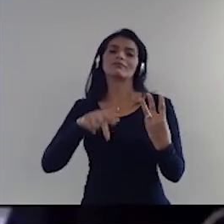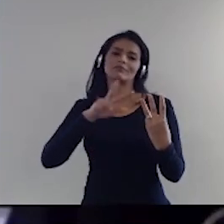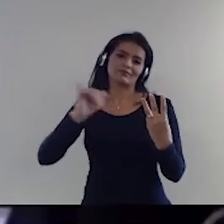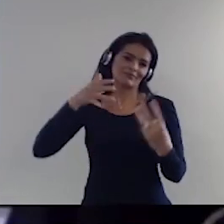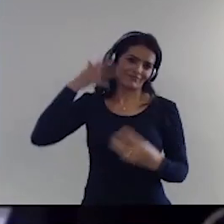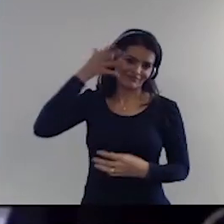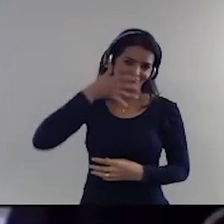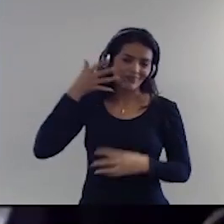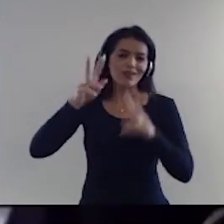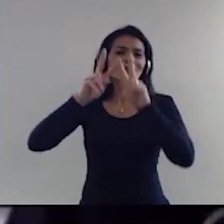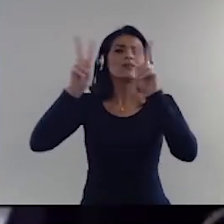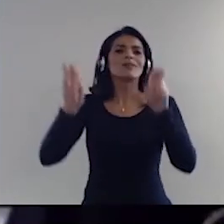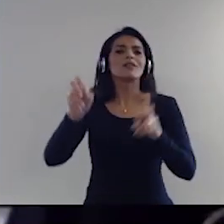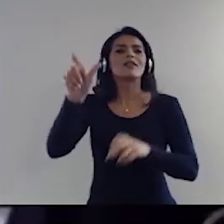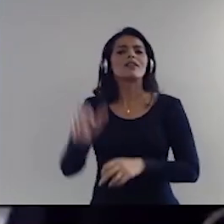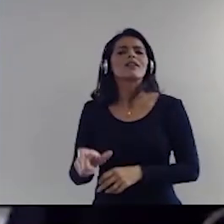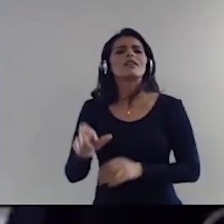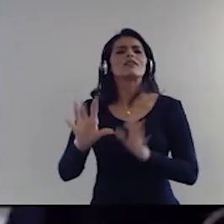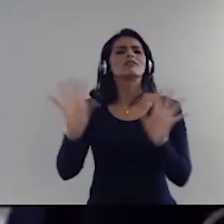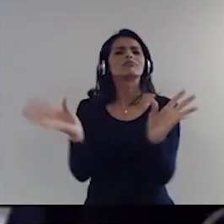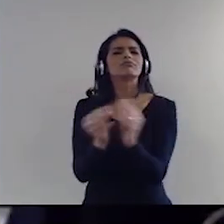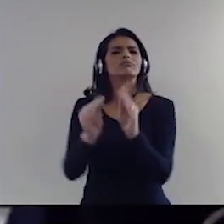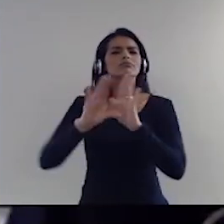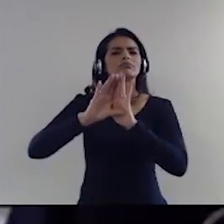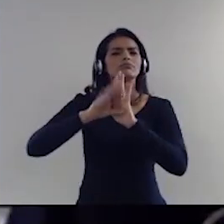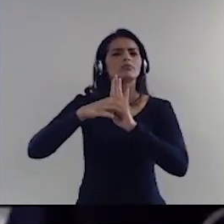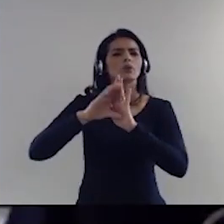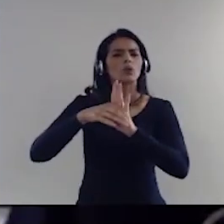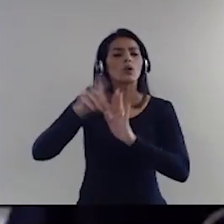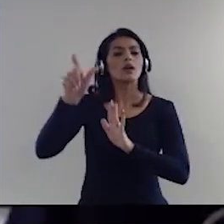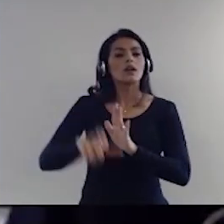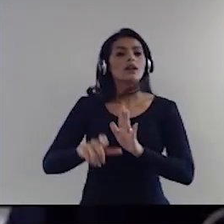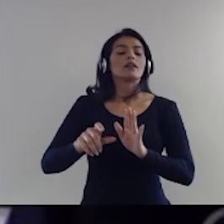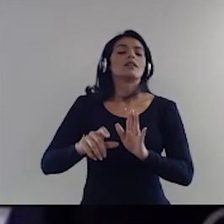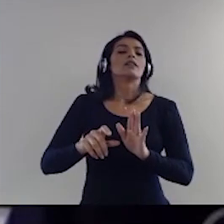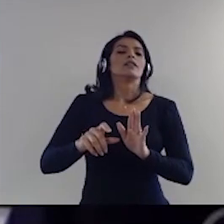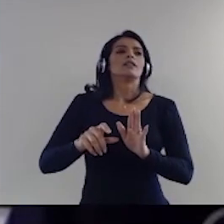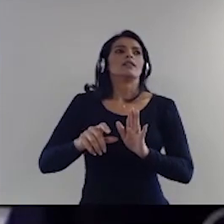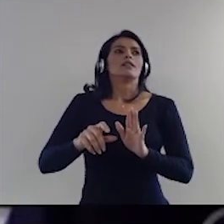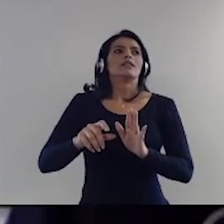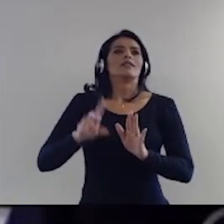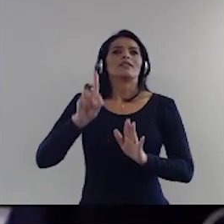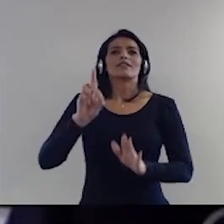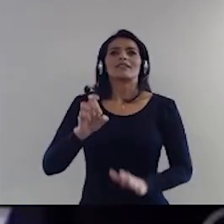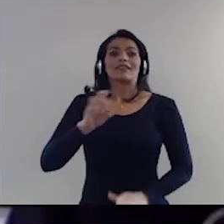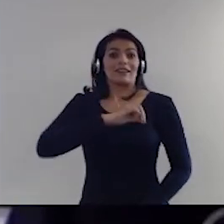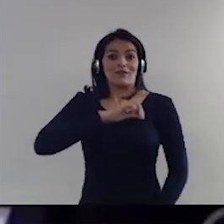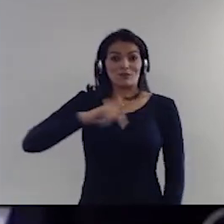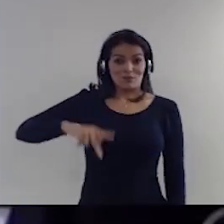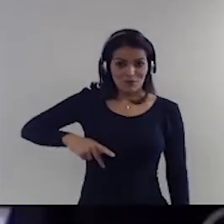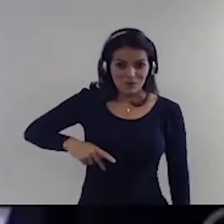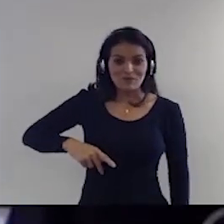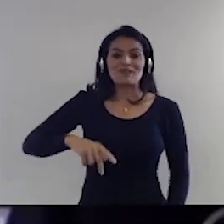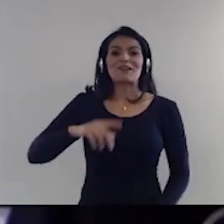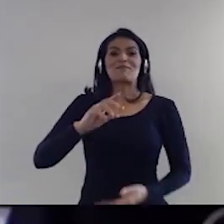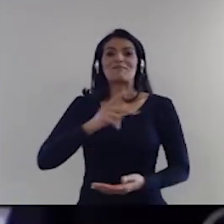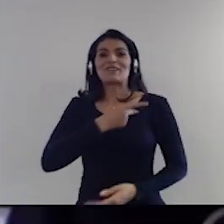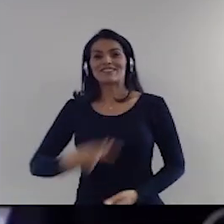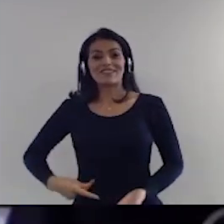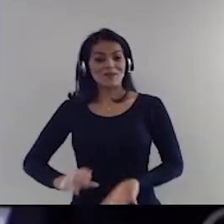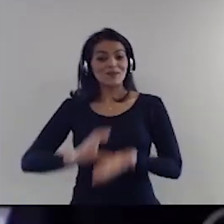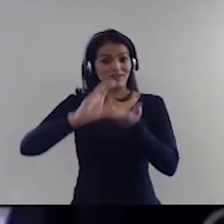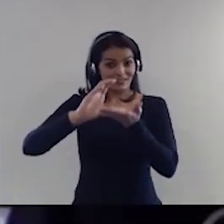painel, doutor Renan Vinícius Souto Maior, que é defensor público federal, presidente do Conselho Nacional de